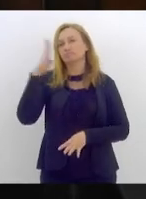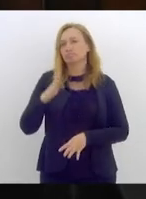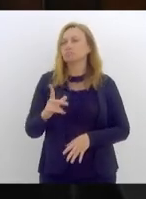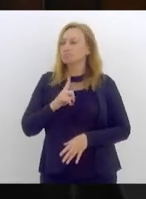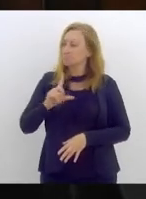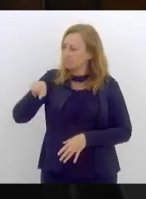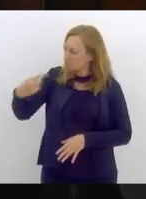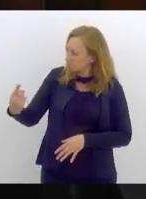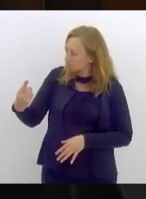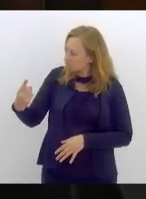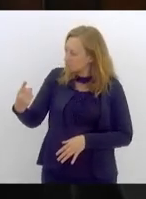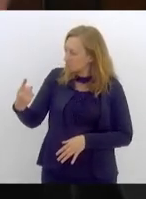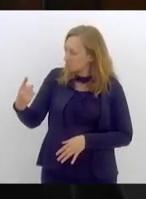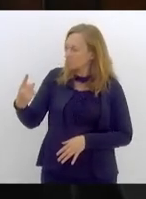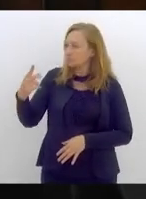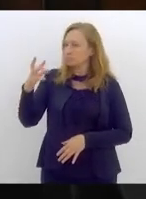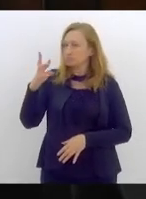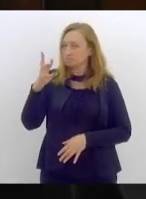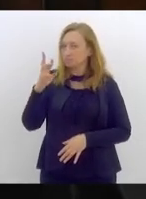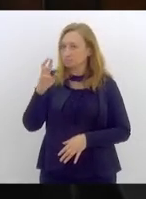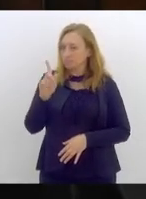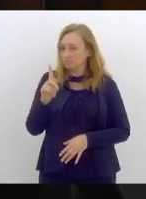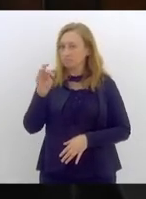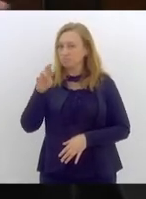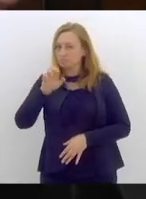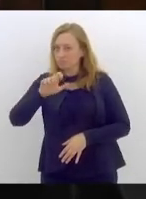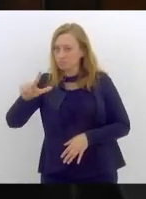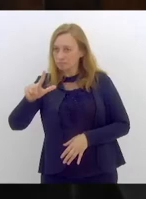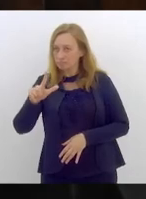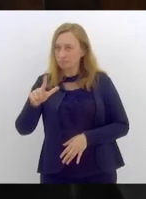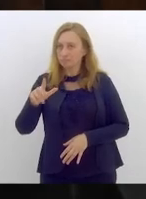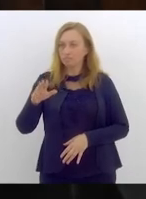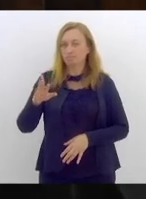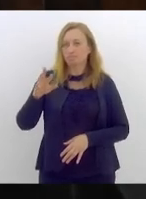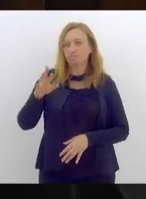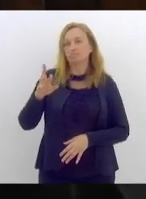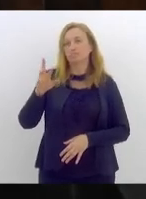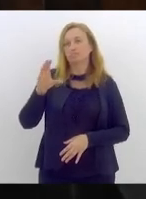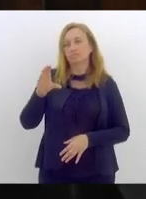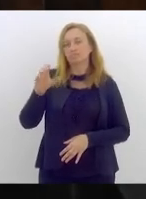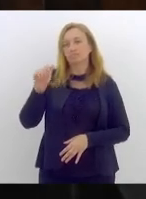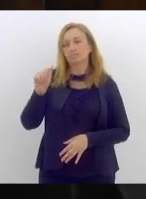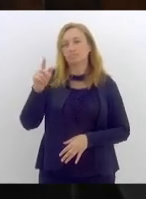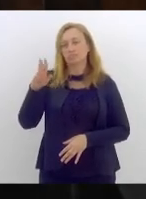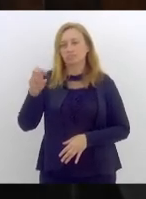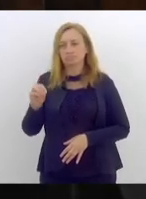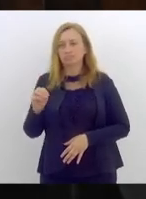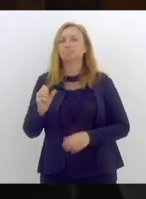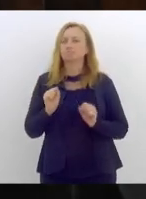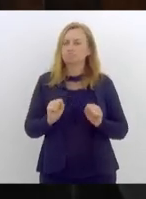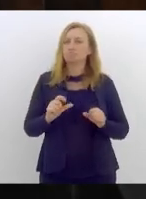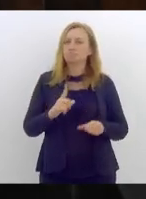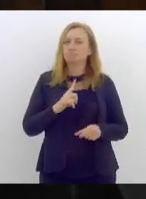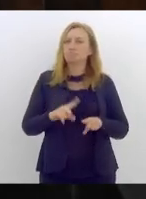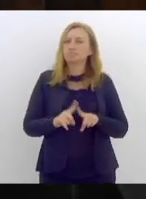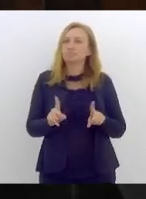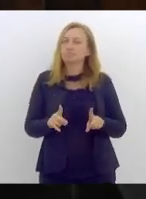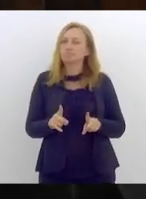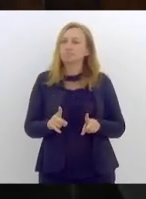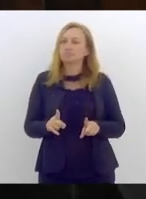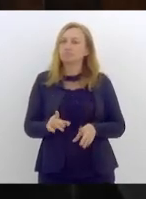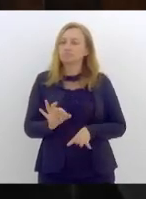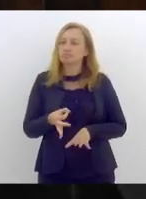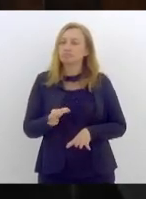um outro Almirante um outro brigadeiro um outro oficial um outro Sargento cabo suficiente pode ter mais de